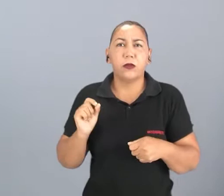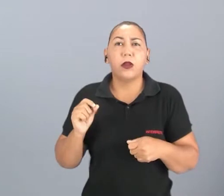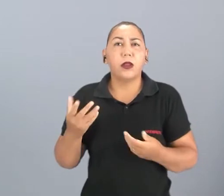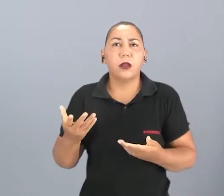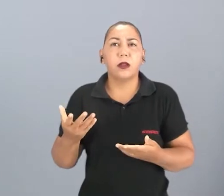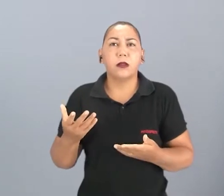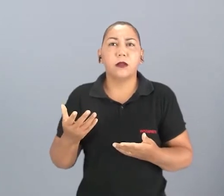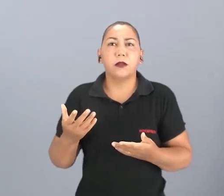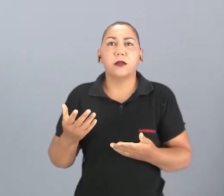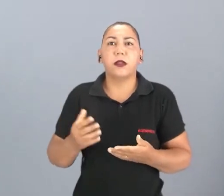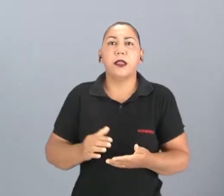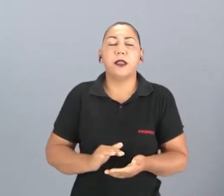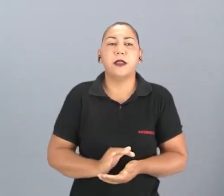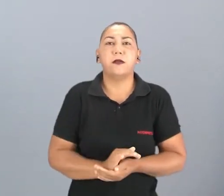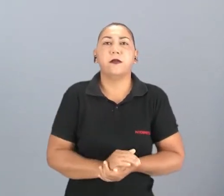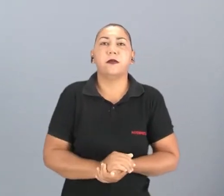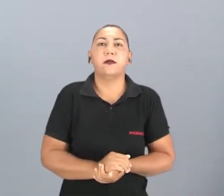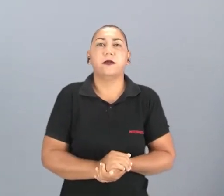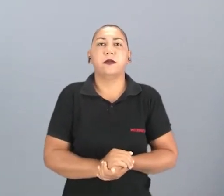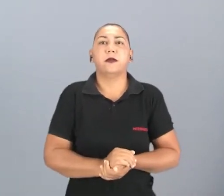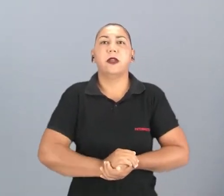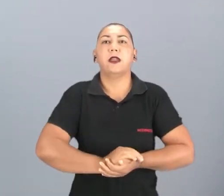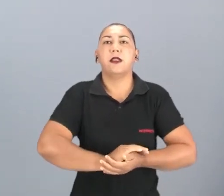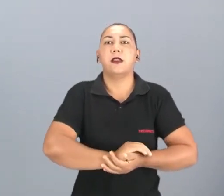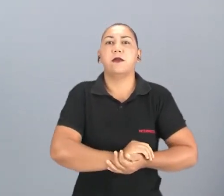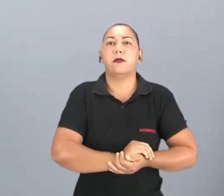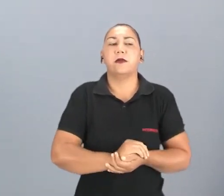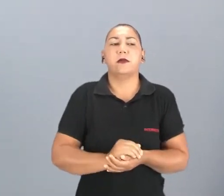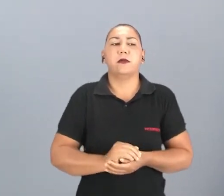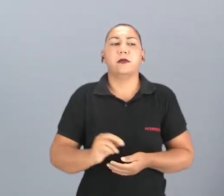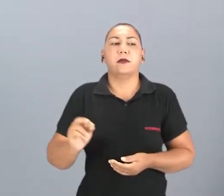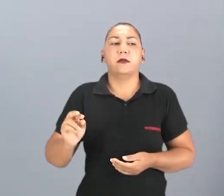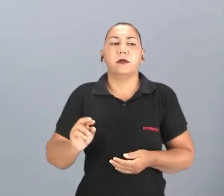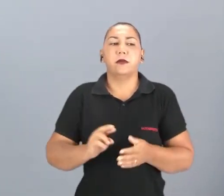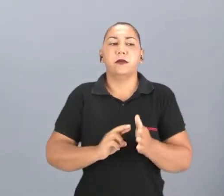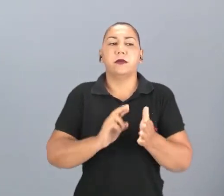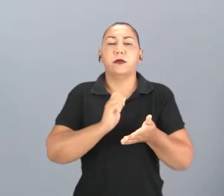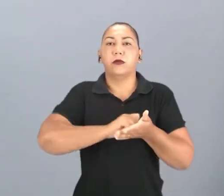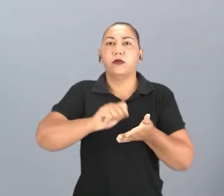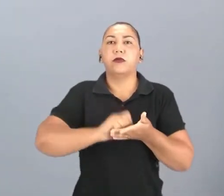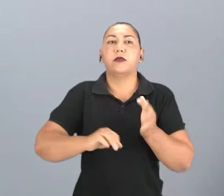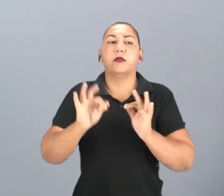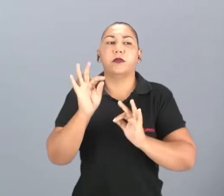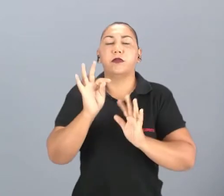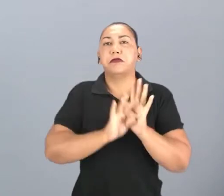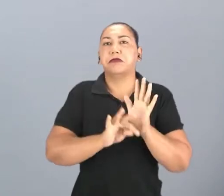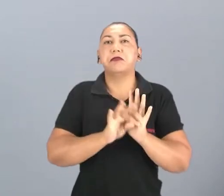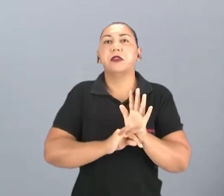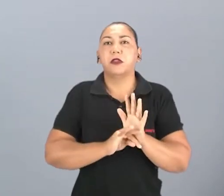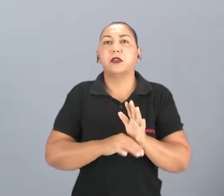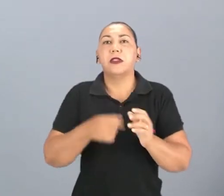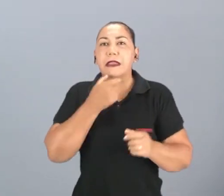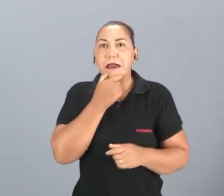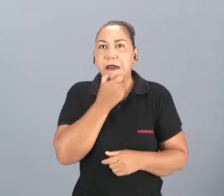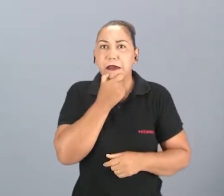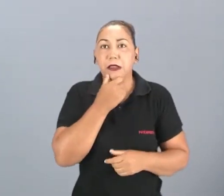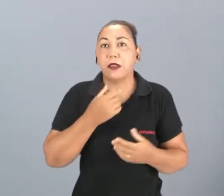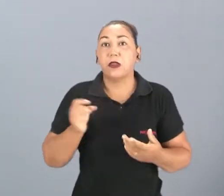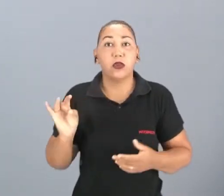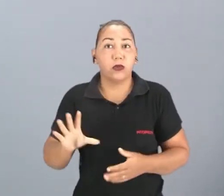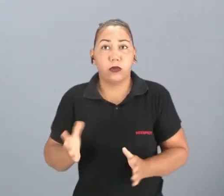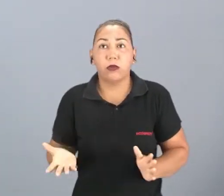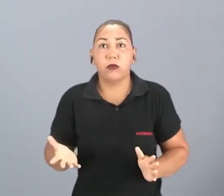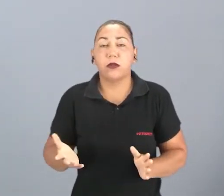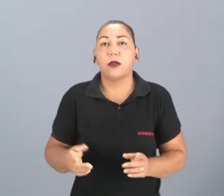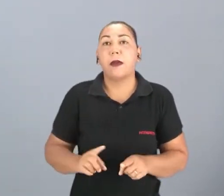dentro do tema. E aí, se você não está preparado para isso, vai querer correr, estudar e aprender inglês em 2 meses? Você não vai conseguir. Então